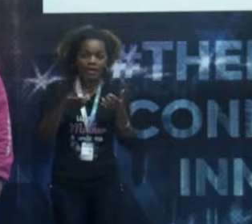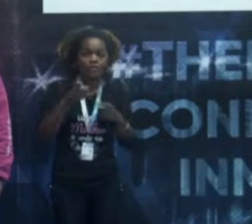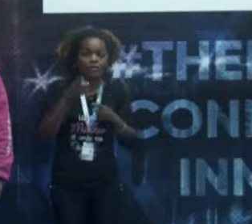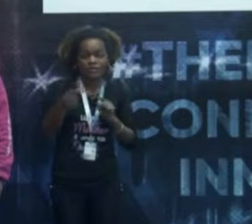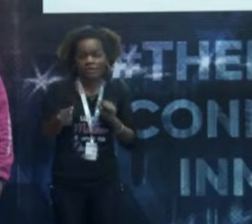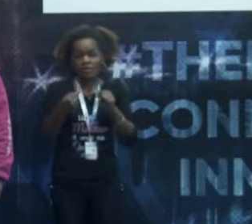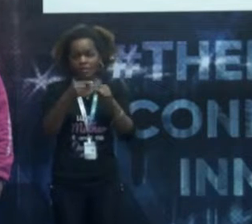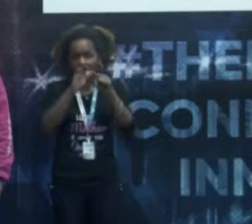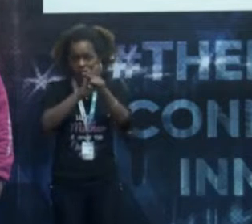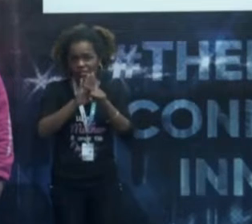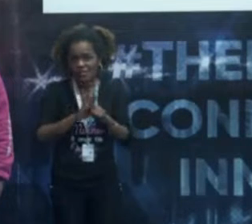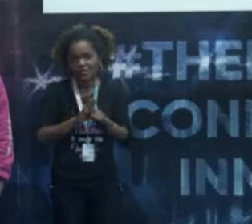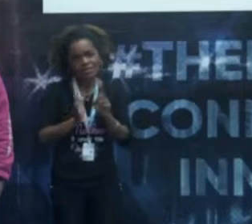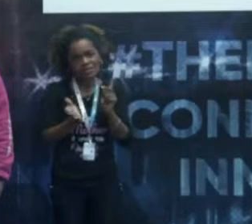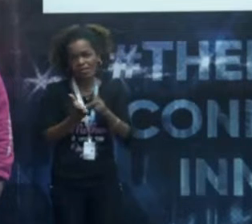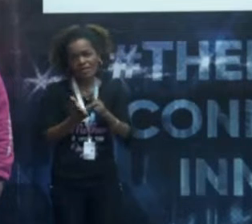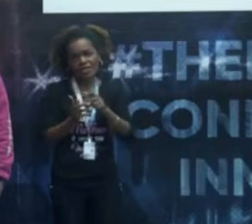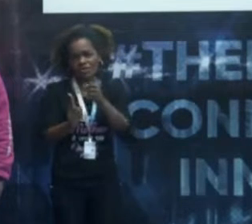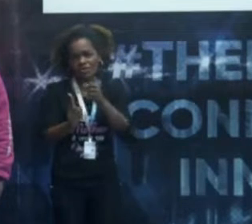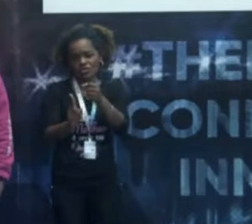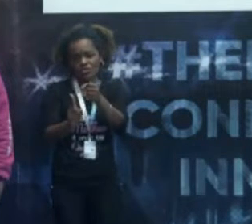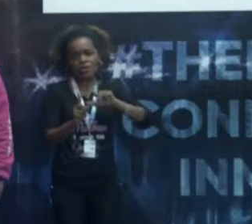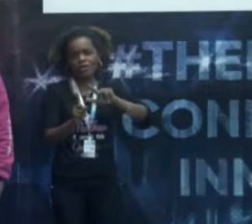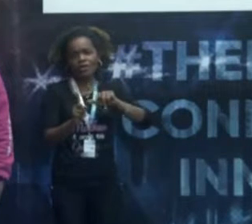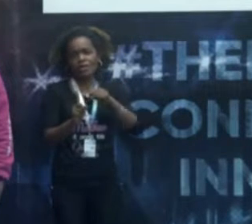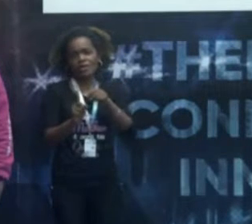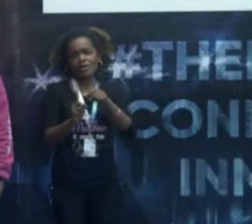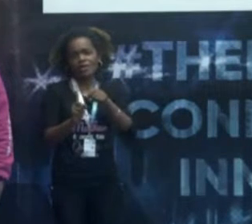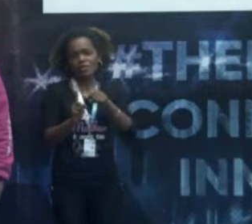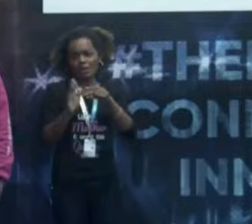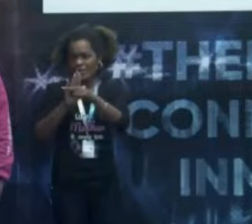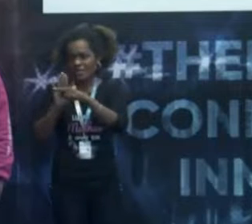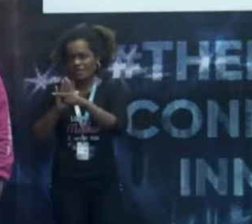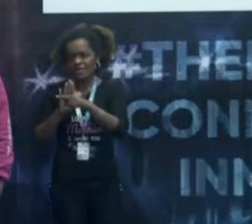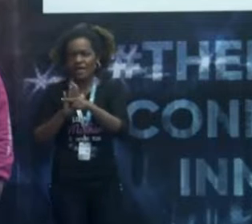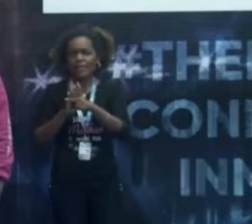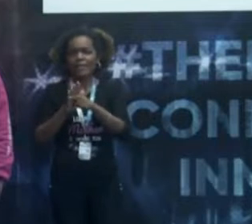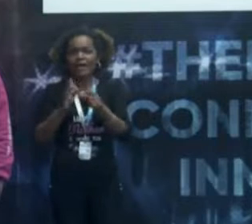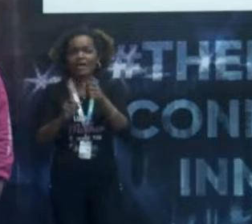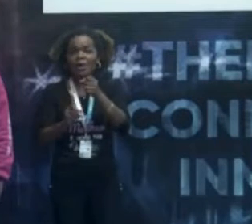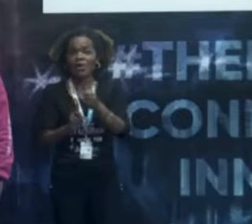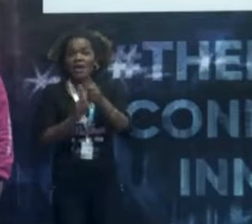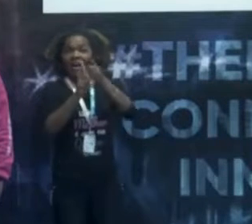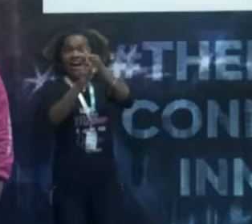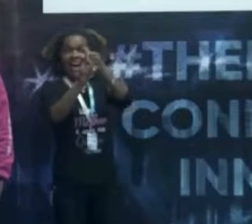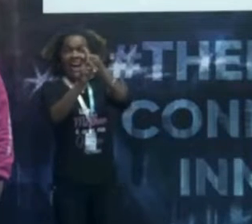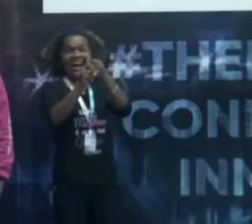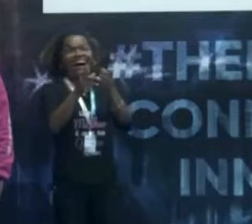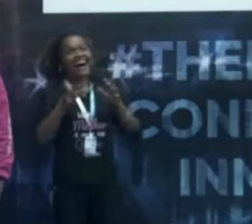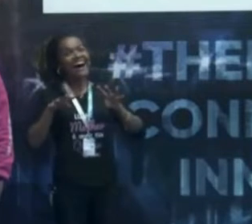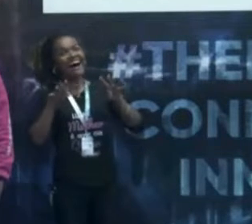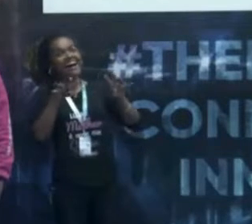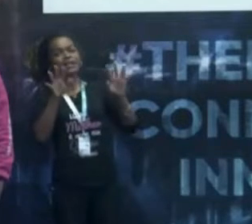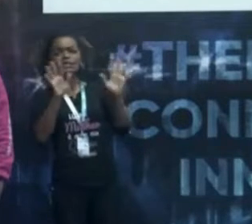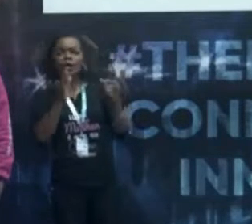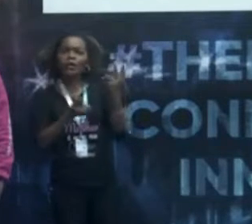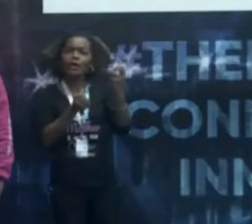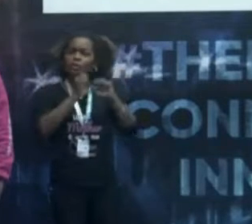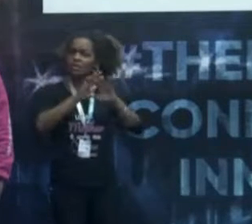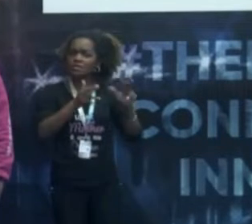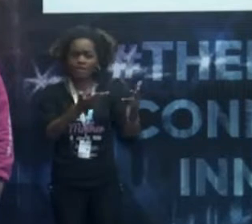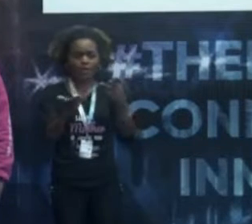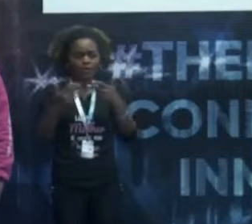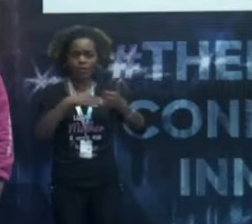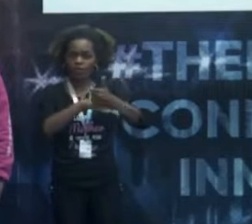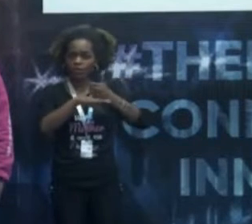que, na verdade, ela não foi contratada para isso. Ela não foi contratada para ser um token, uma representante, ela foi contratada para ser um designer, né? Então,